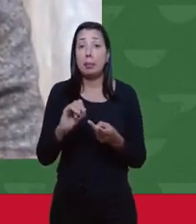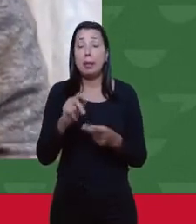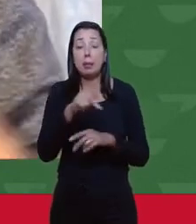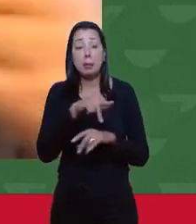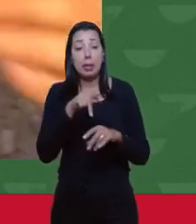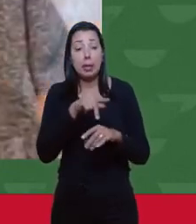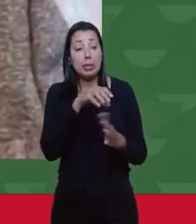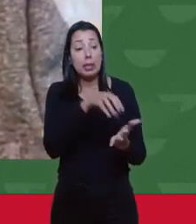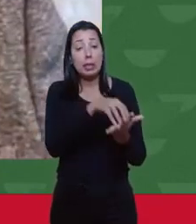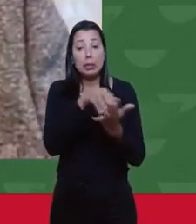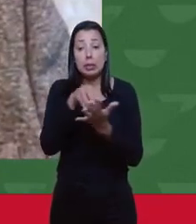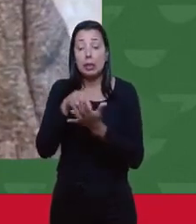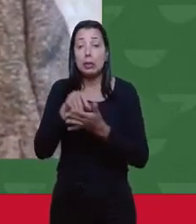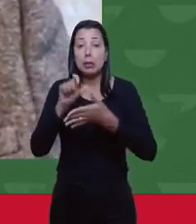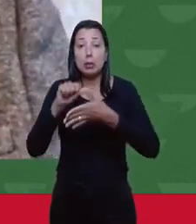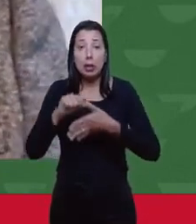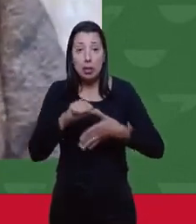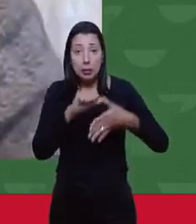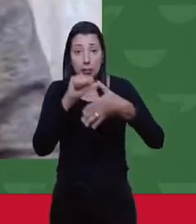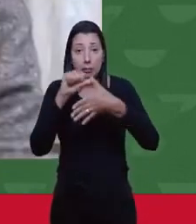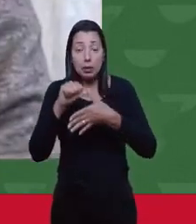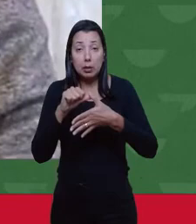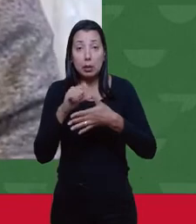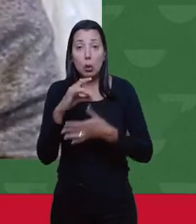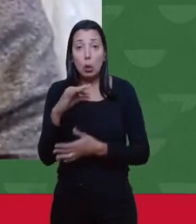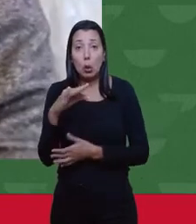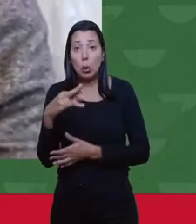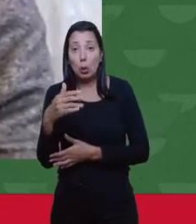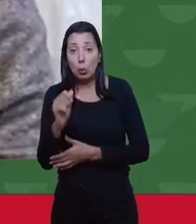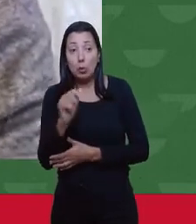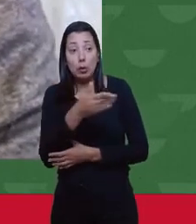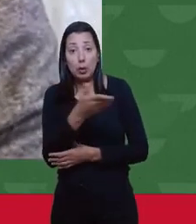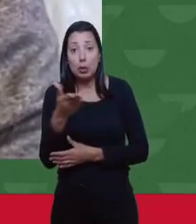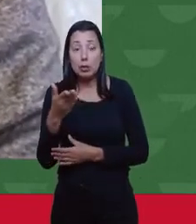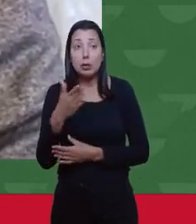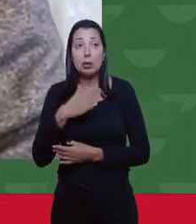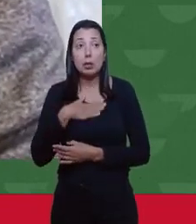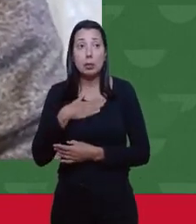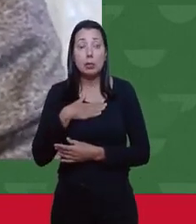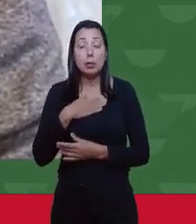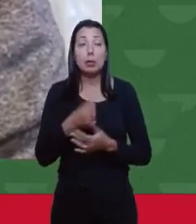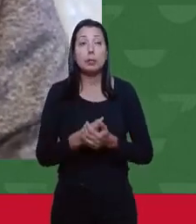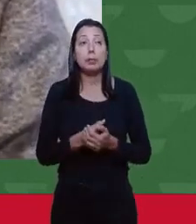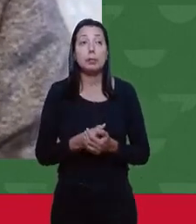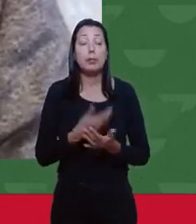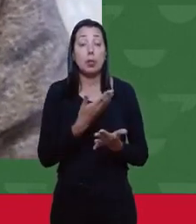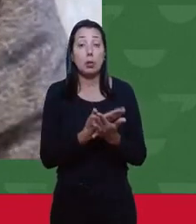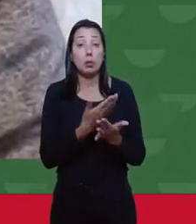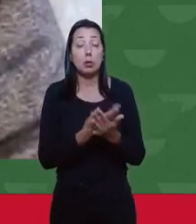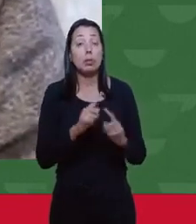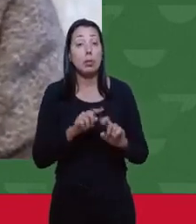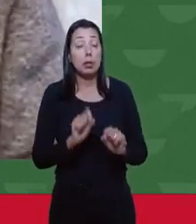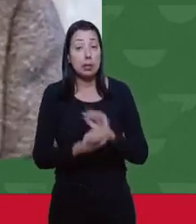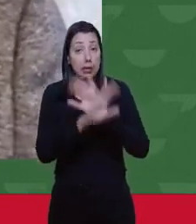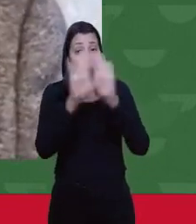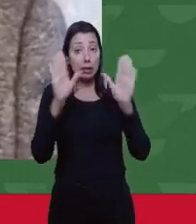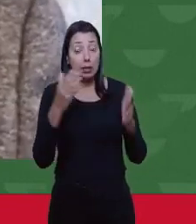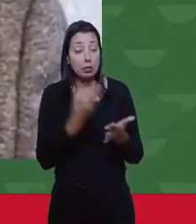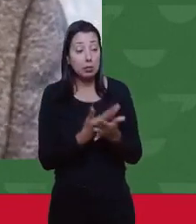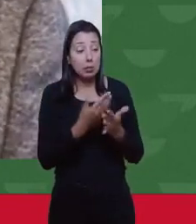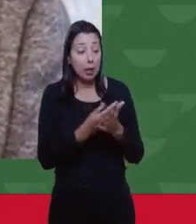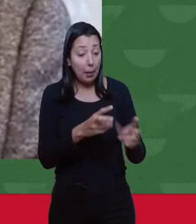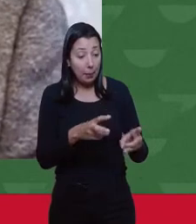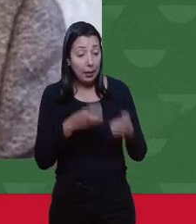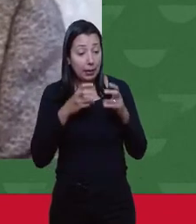países da Centro-América, na Colômbia, ou seja, esse é um pouco o meu estudo. Mas claro que ao estudar isso, eu